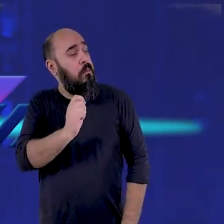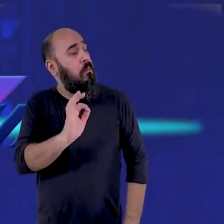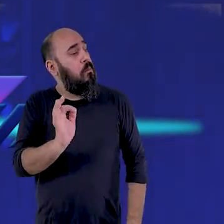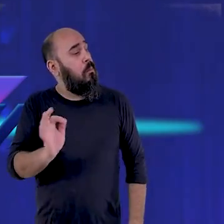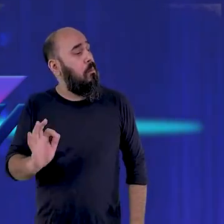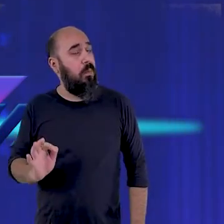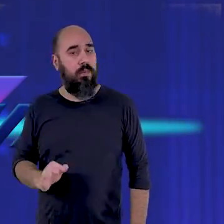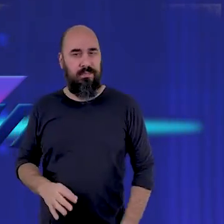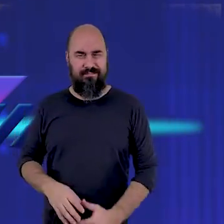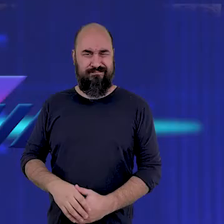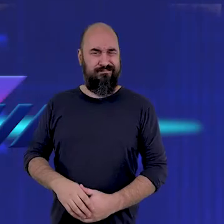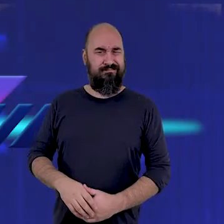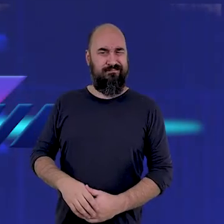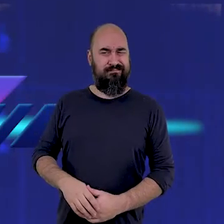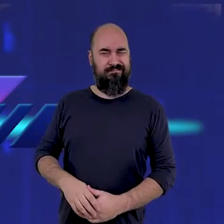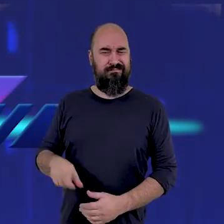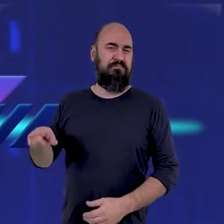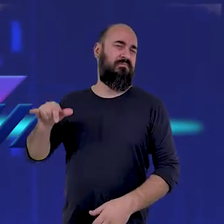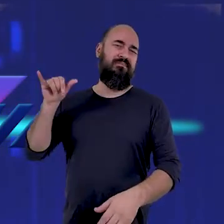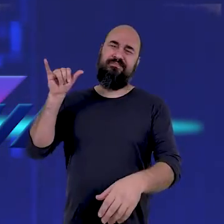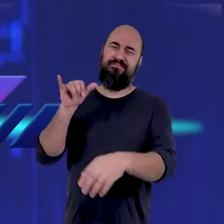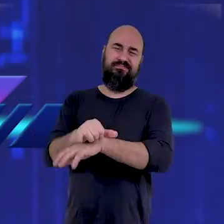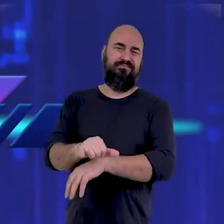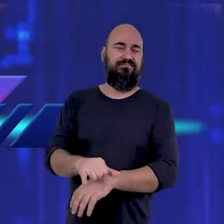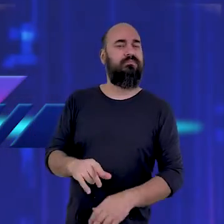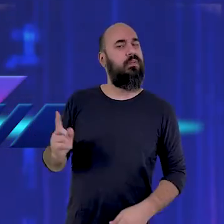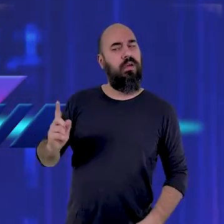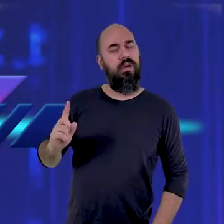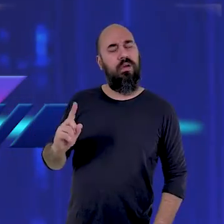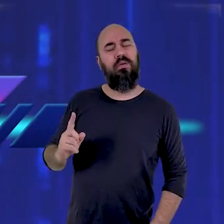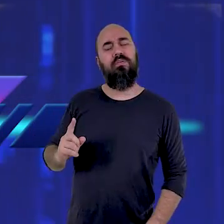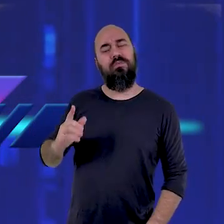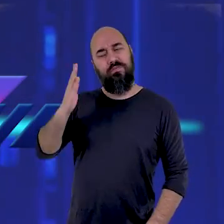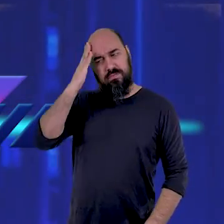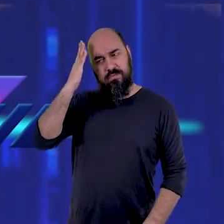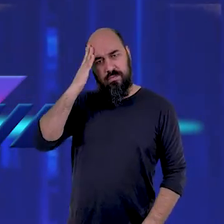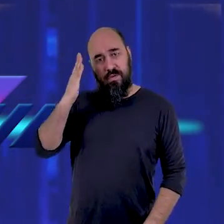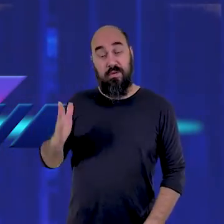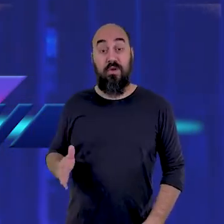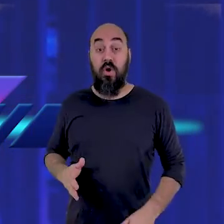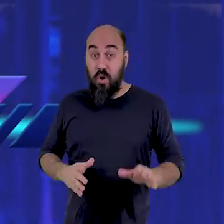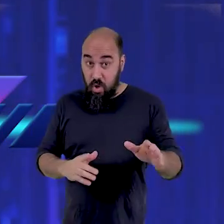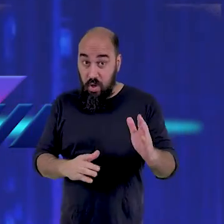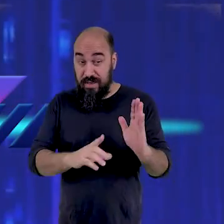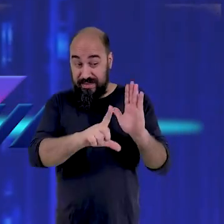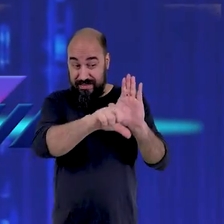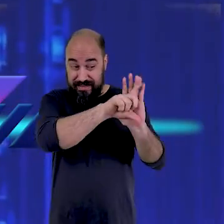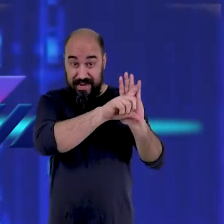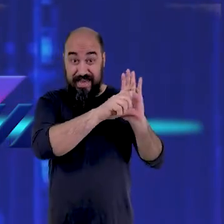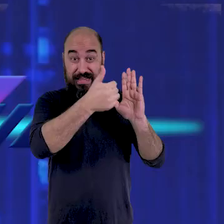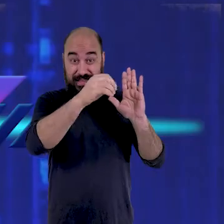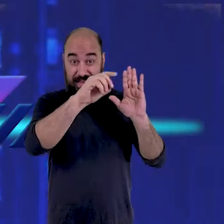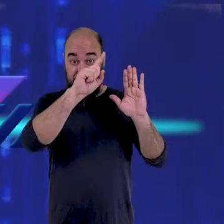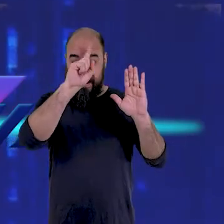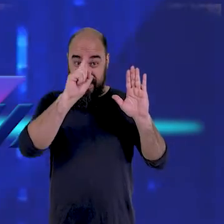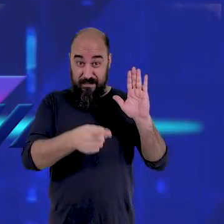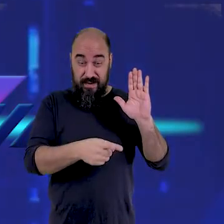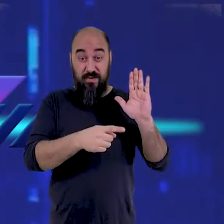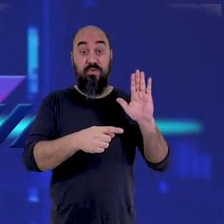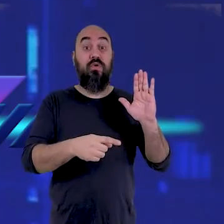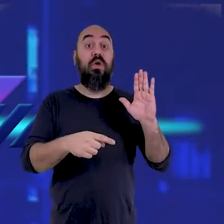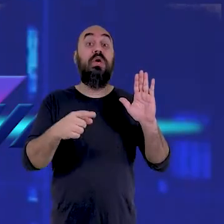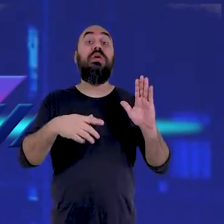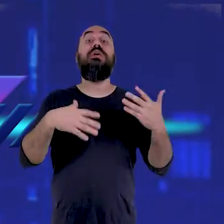mandamentos foram dados por Deus, escritos em tábuas de pedra, com o próprio dedo de Deus. Se Deus está escrevendo